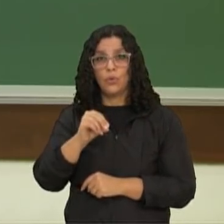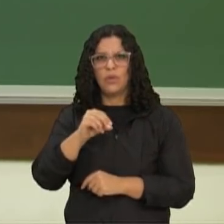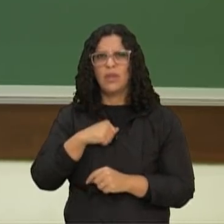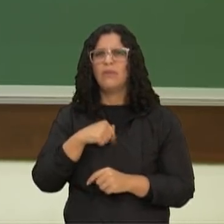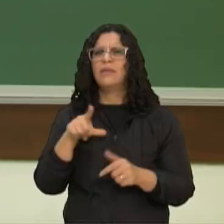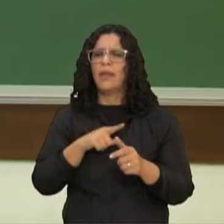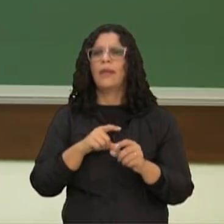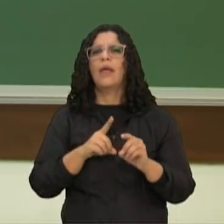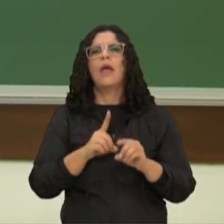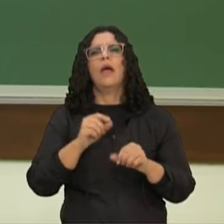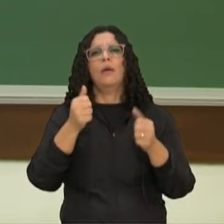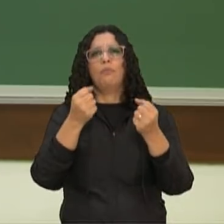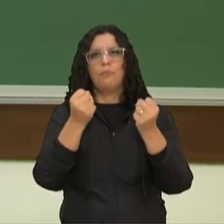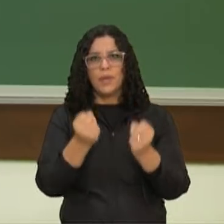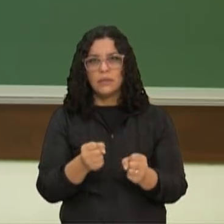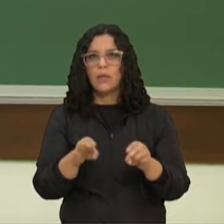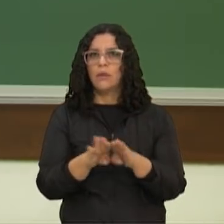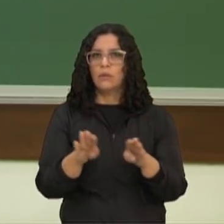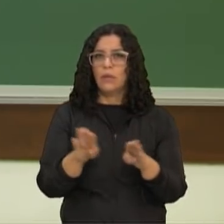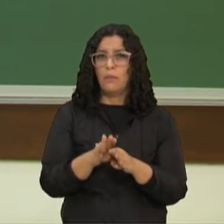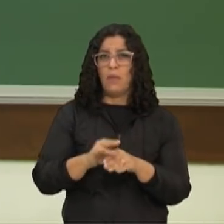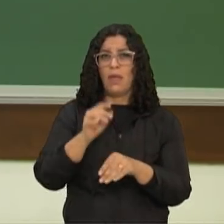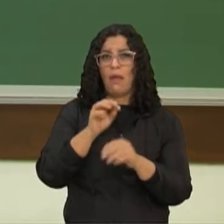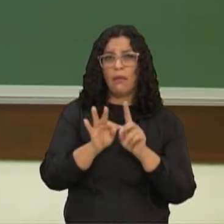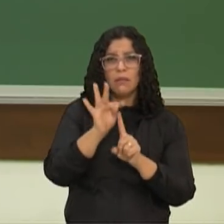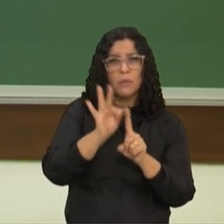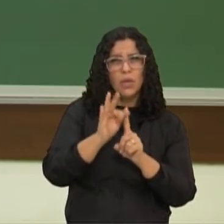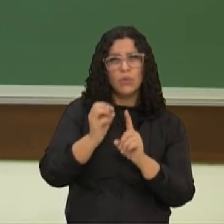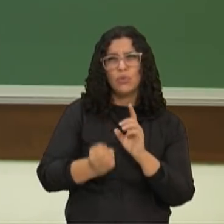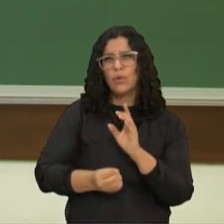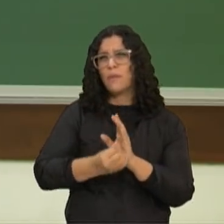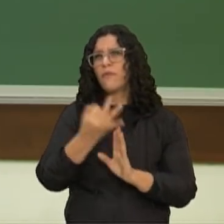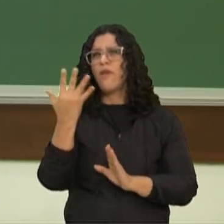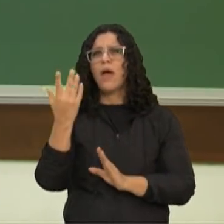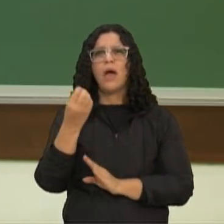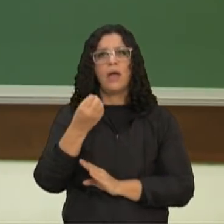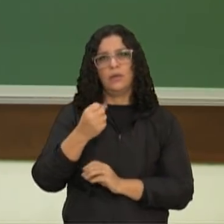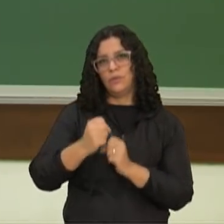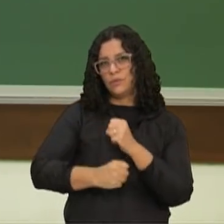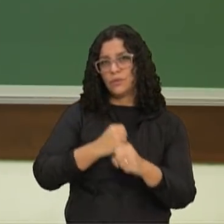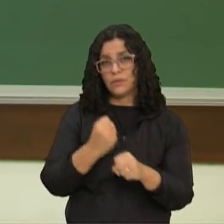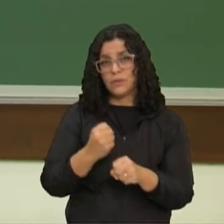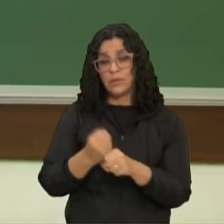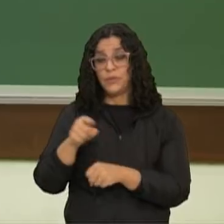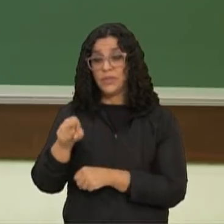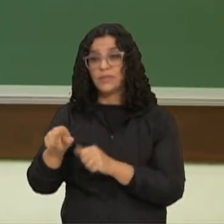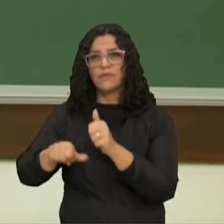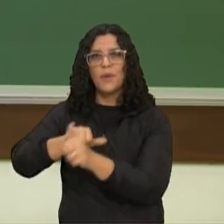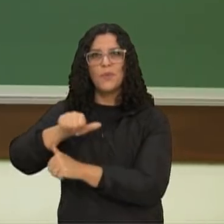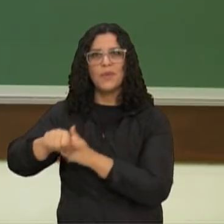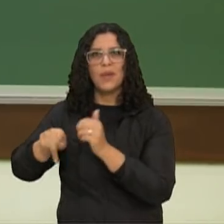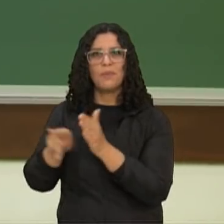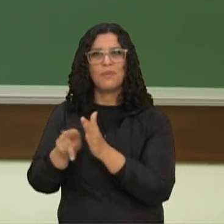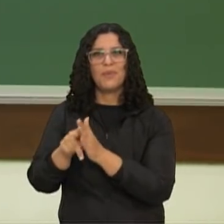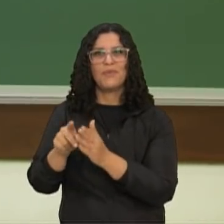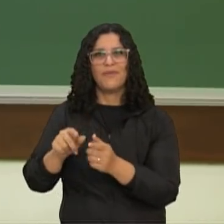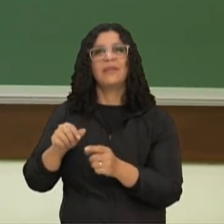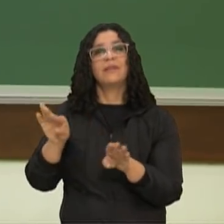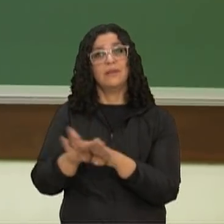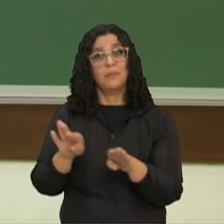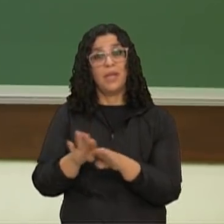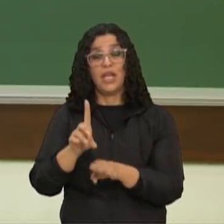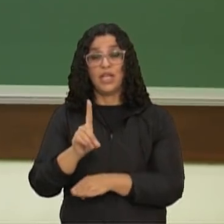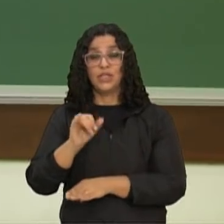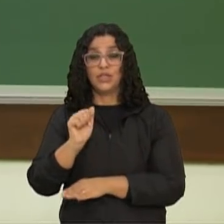à pressão, temperatura ao longo de milhares de anos, você consegue estar trabalhando com esse grafite que ele vai se converter basicamente no diamante. Mas